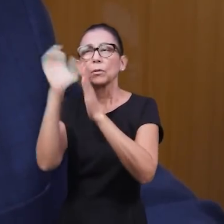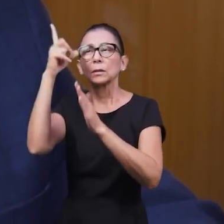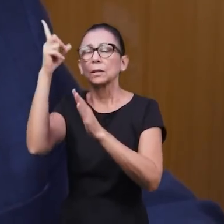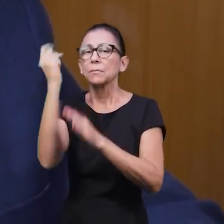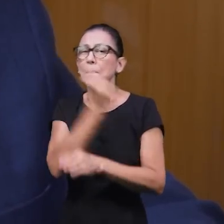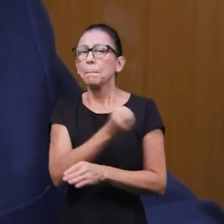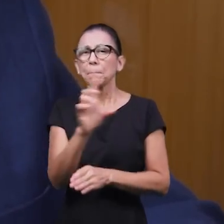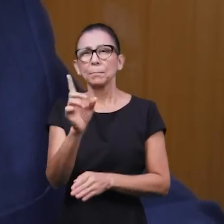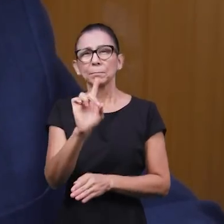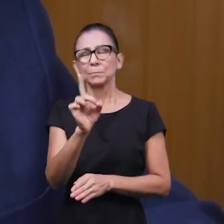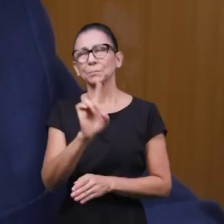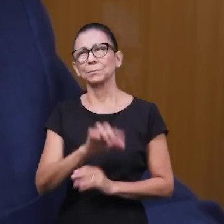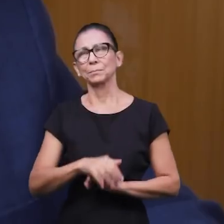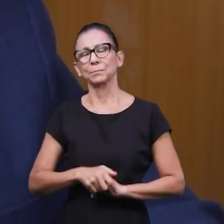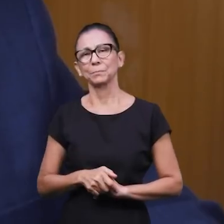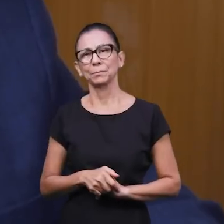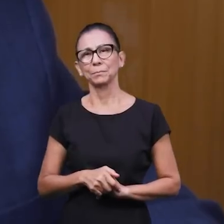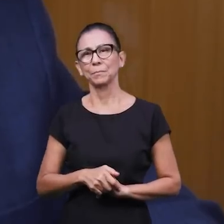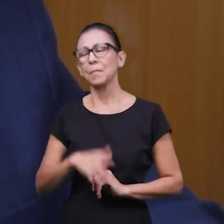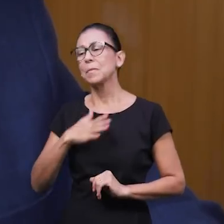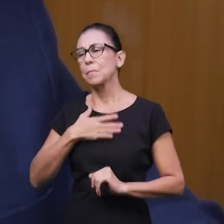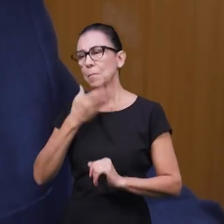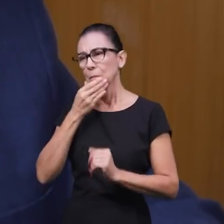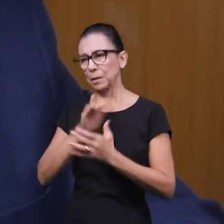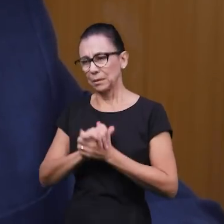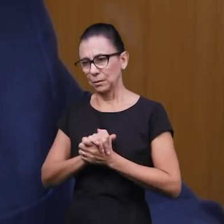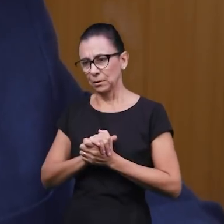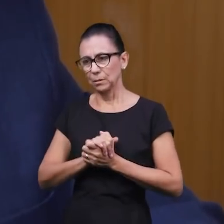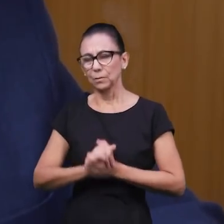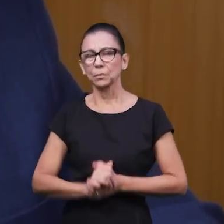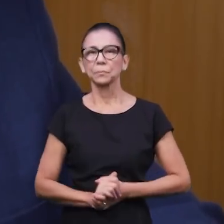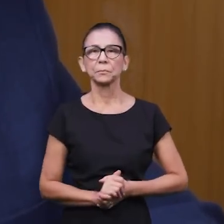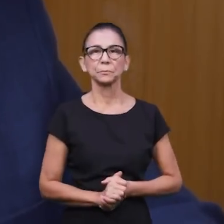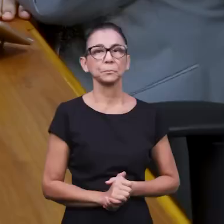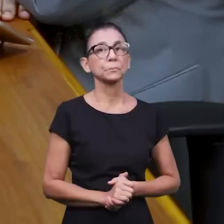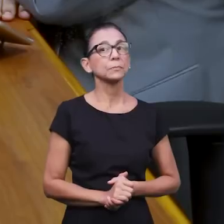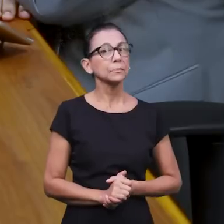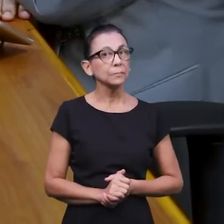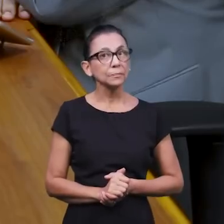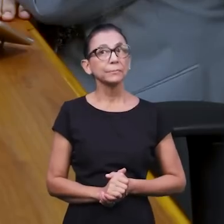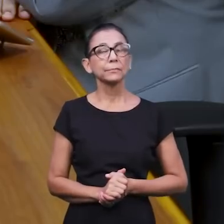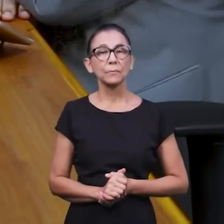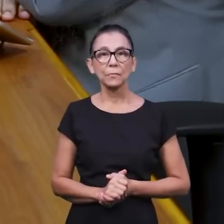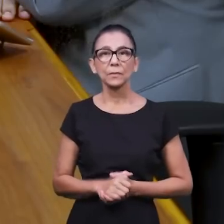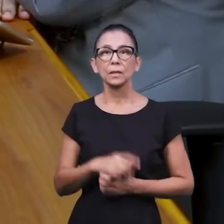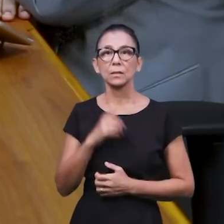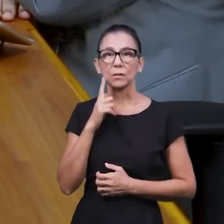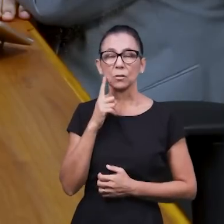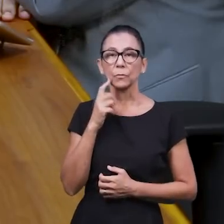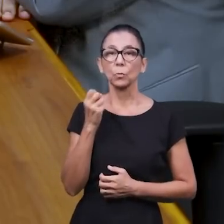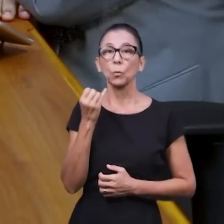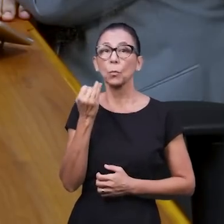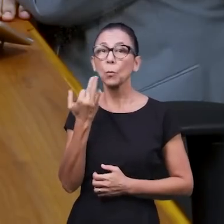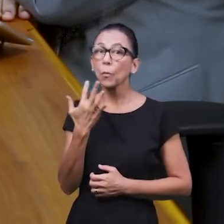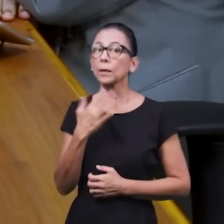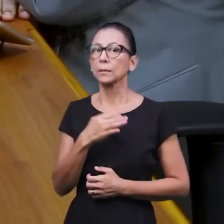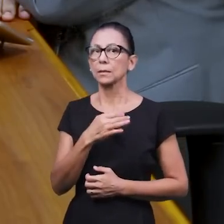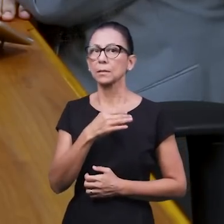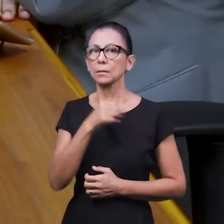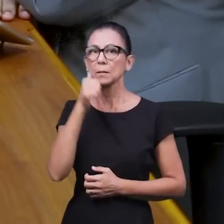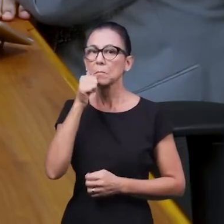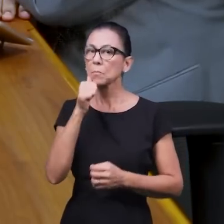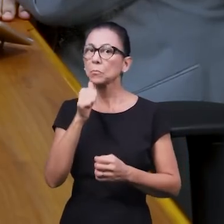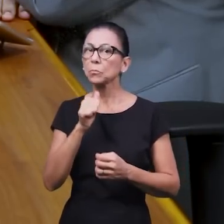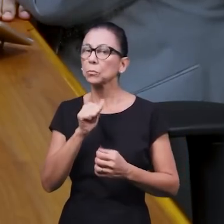Davi ouviu a esposa. A gente vê um texto como esse, quantas esposas estão protegendo o seu marido, a sua casa,